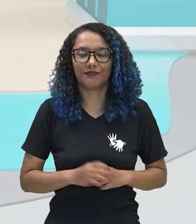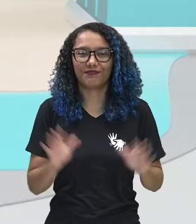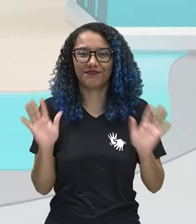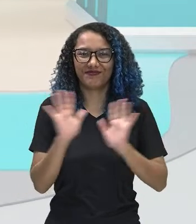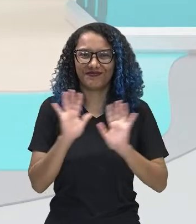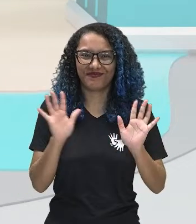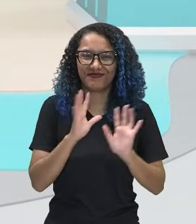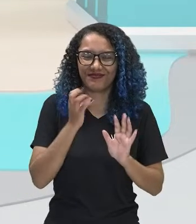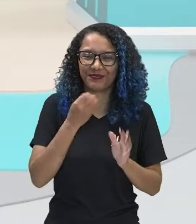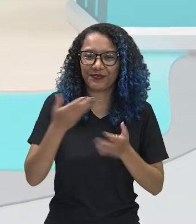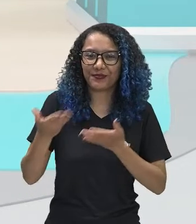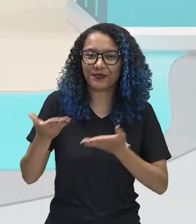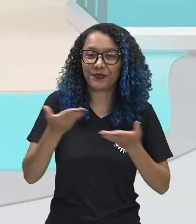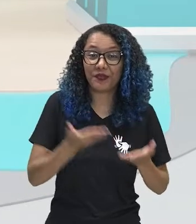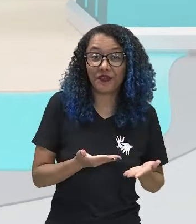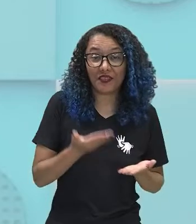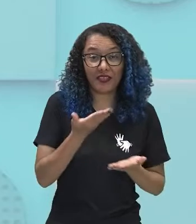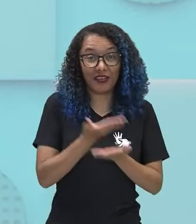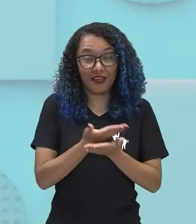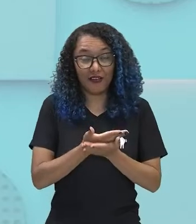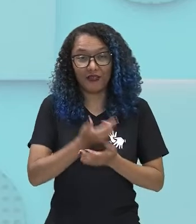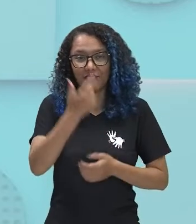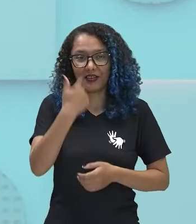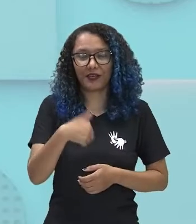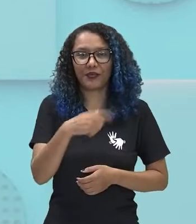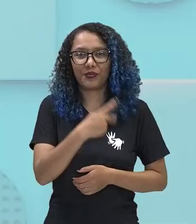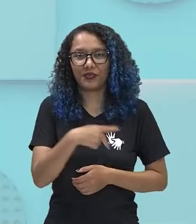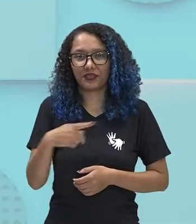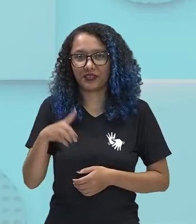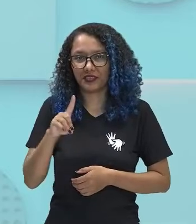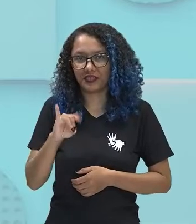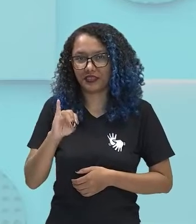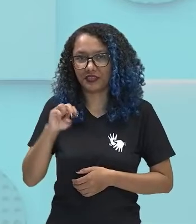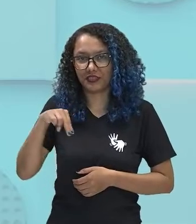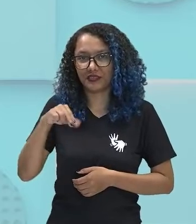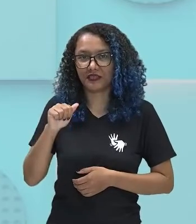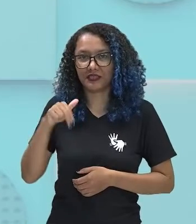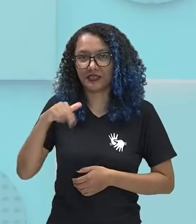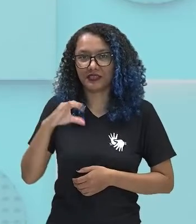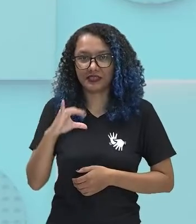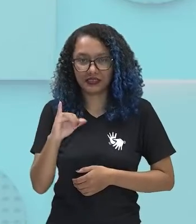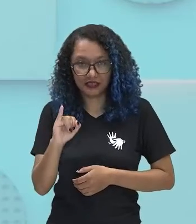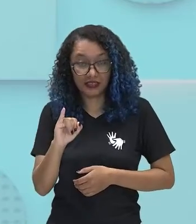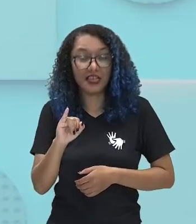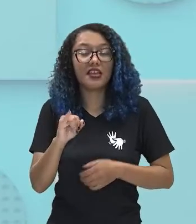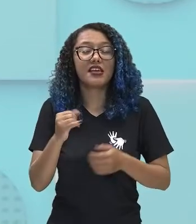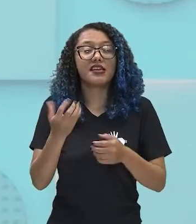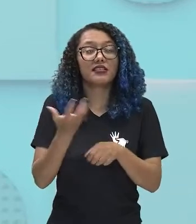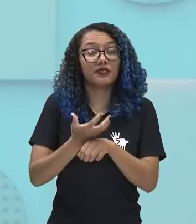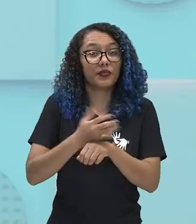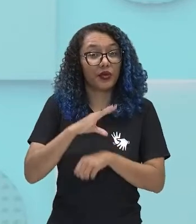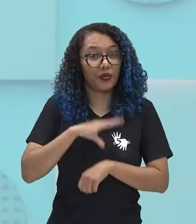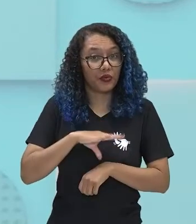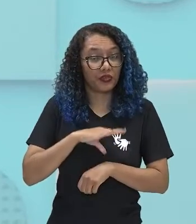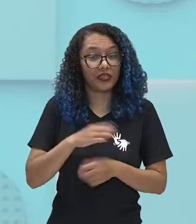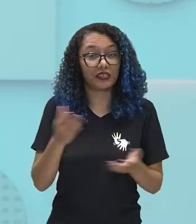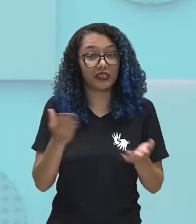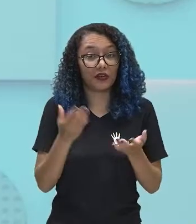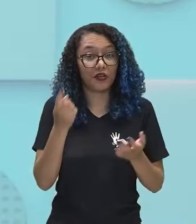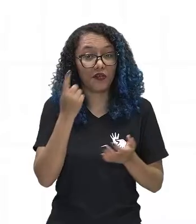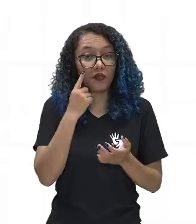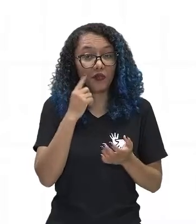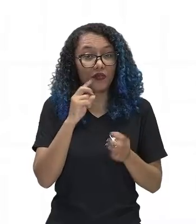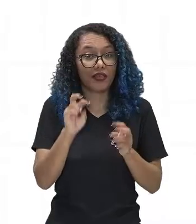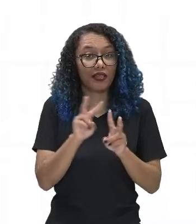Olá, bem-vindos à nossa aula. Eu sou a professora Dinanci Silva, de Língua Portuguesa, e convido você para conhecer o objeto